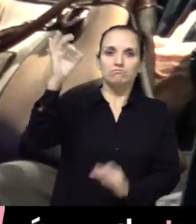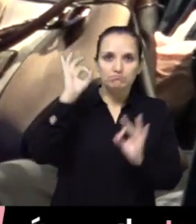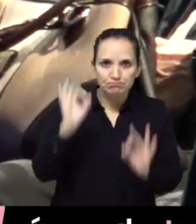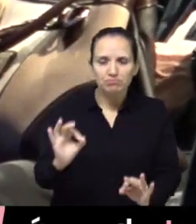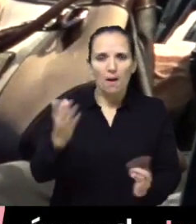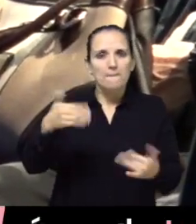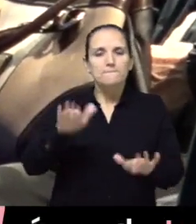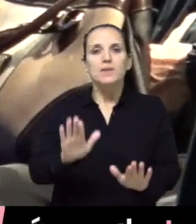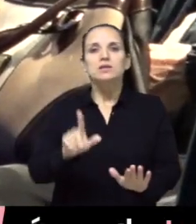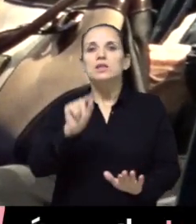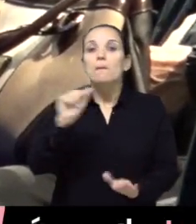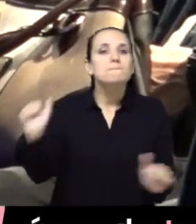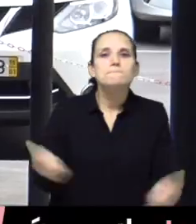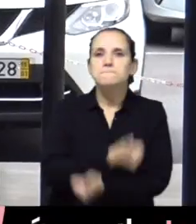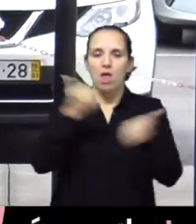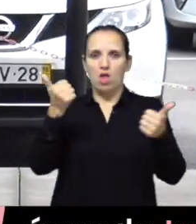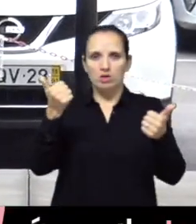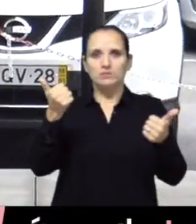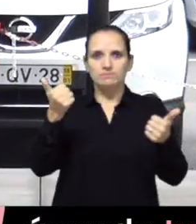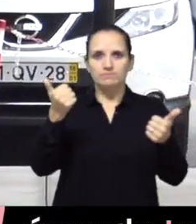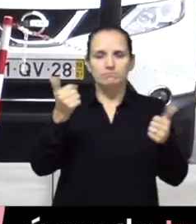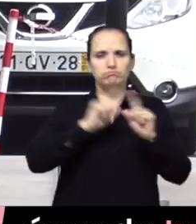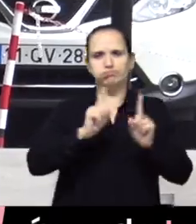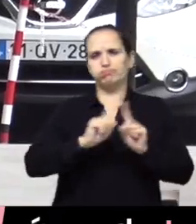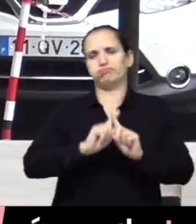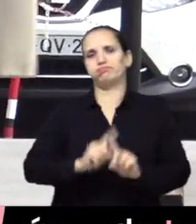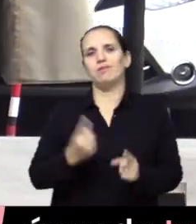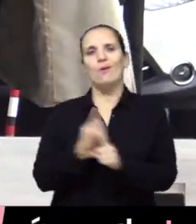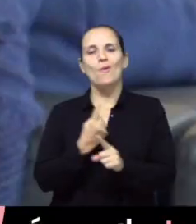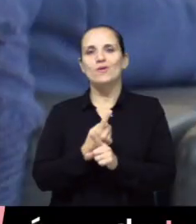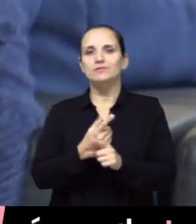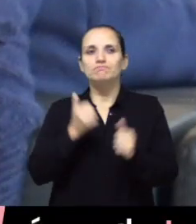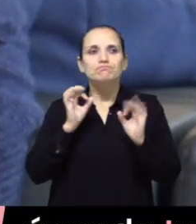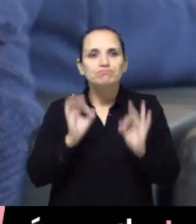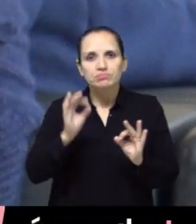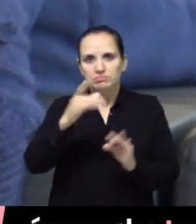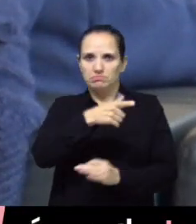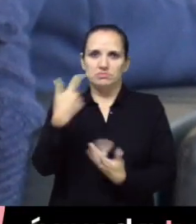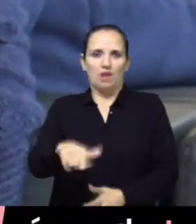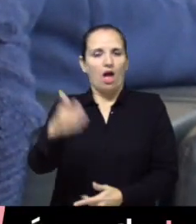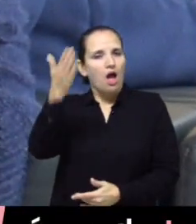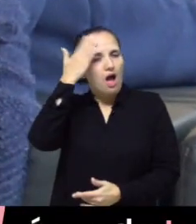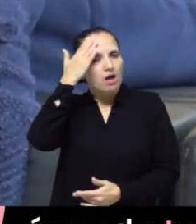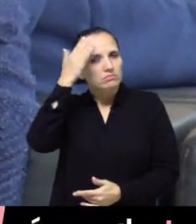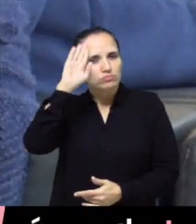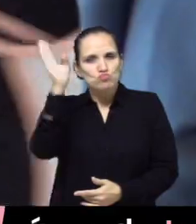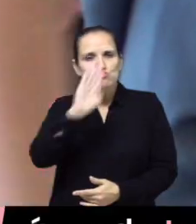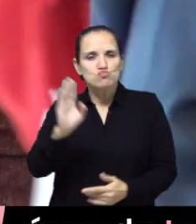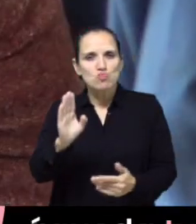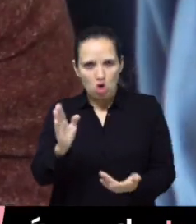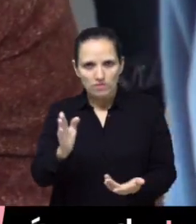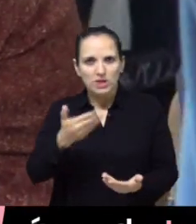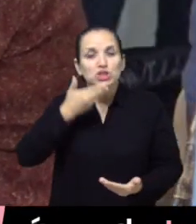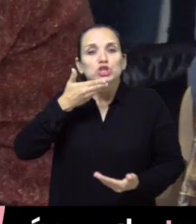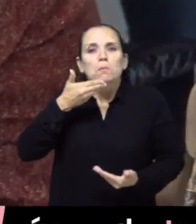naturalmente, mas são também os melhores numa série de outras coisas. São os melhores em sabedoria, são